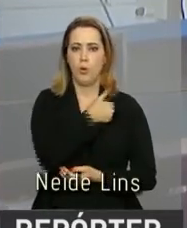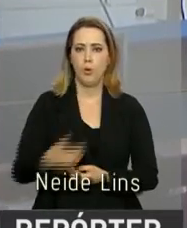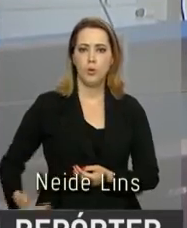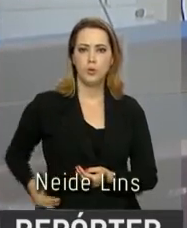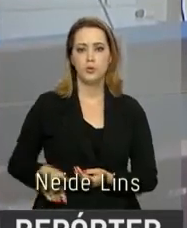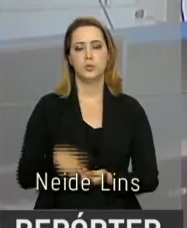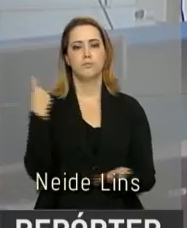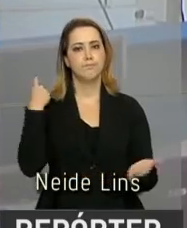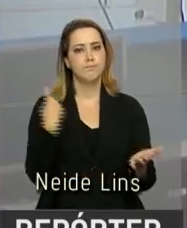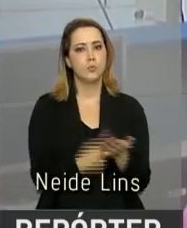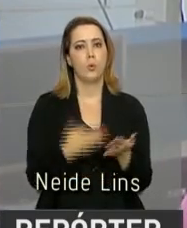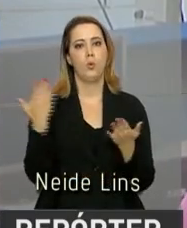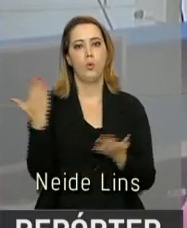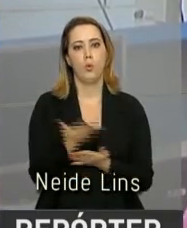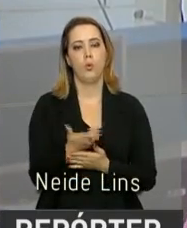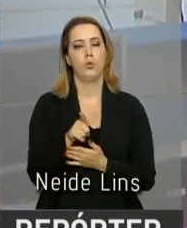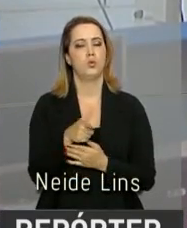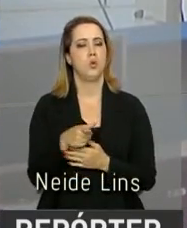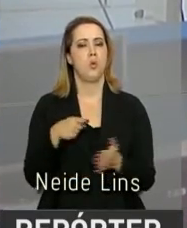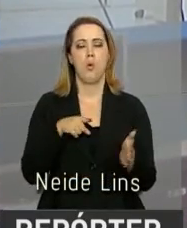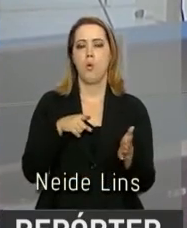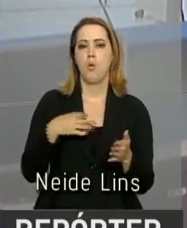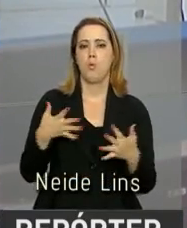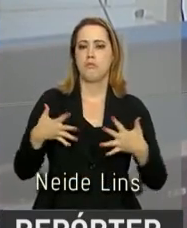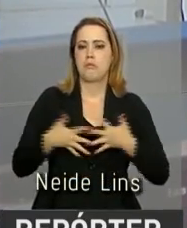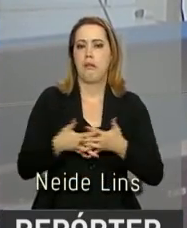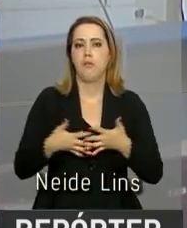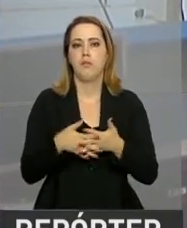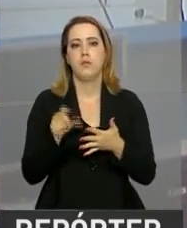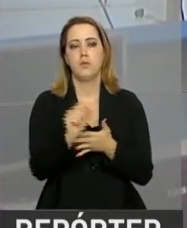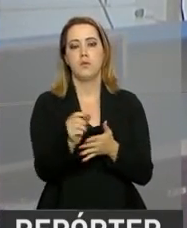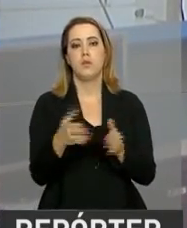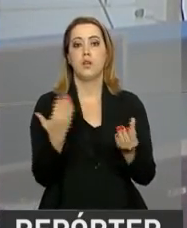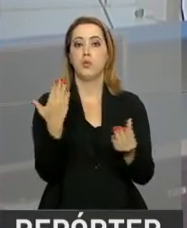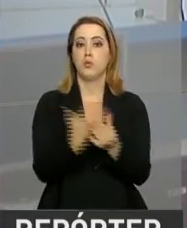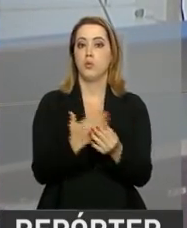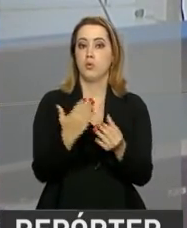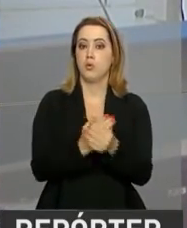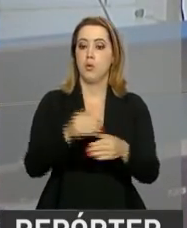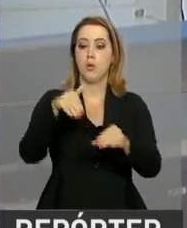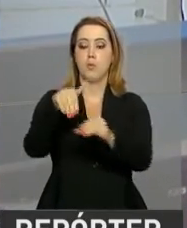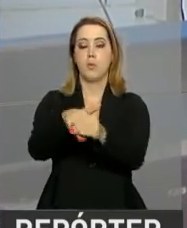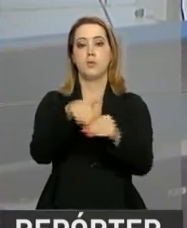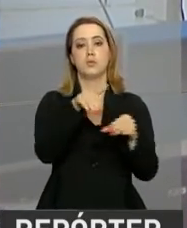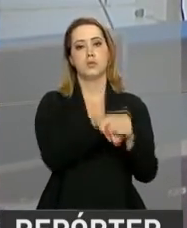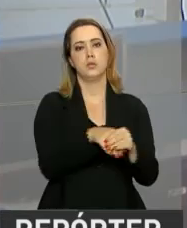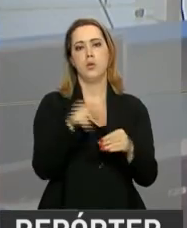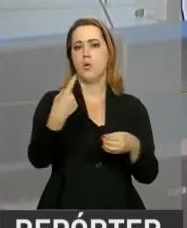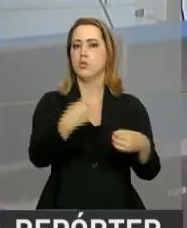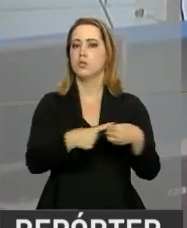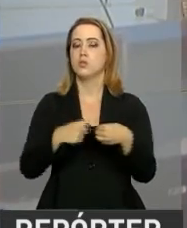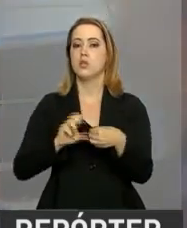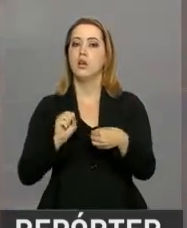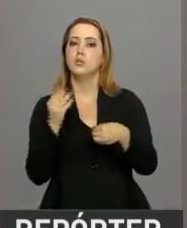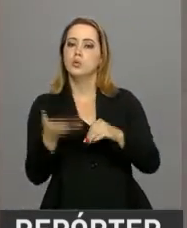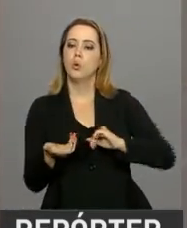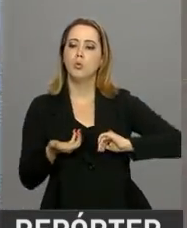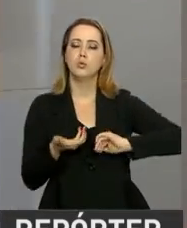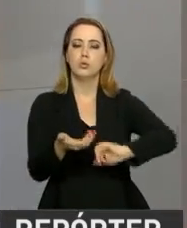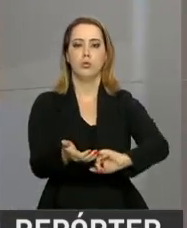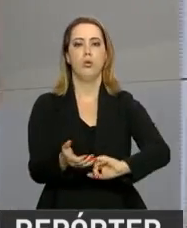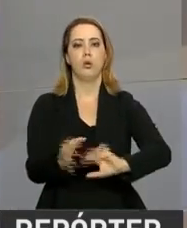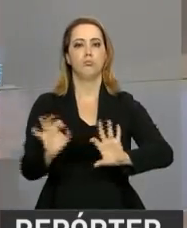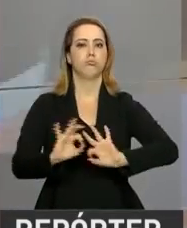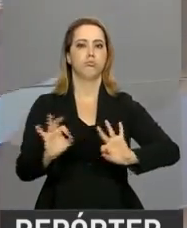reiterou hoje que não interfere em processos eleitorais sejam eles municipais ou no congresso nacional ao vivo do palácio do planalto